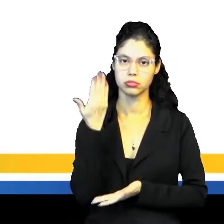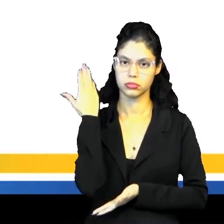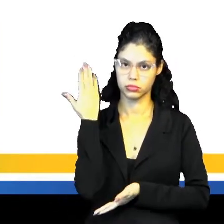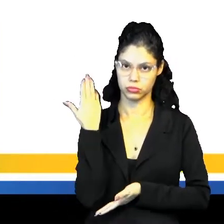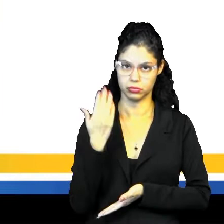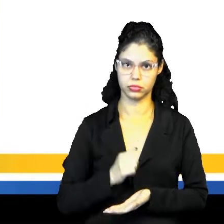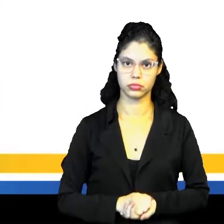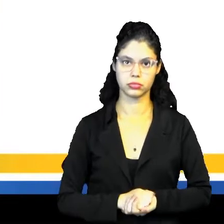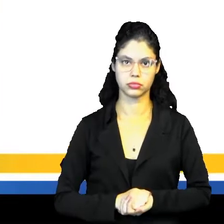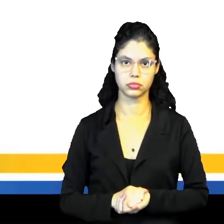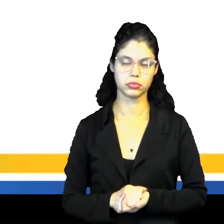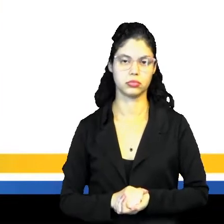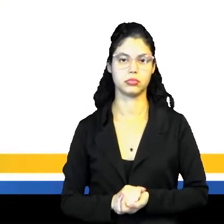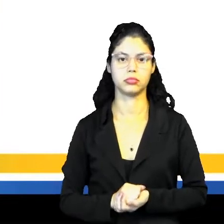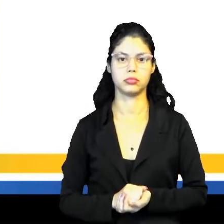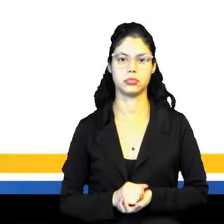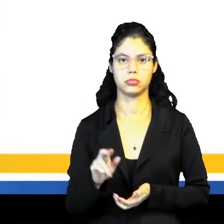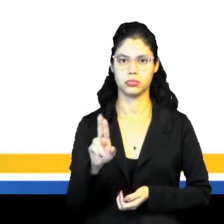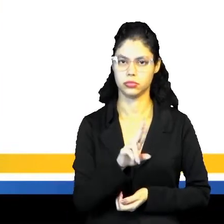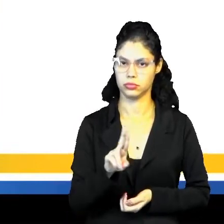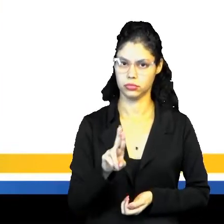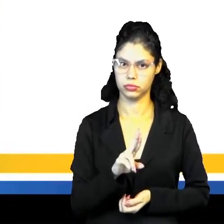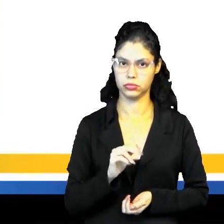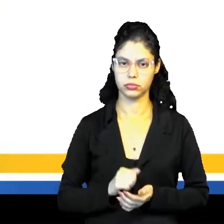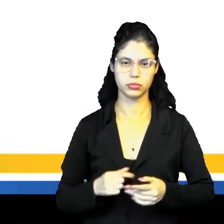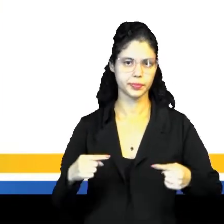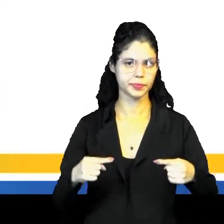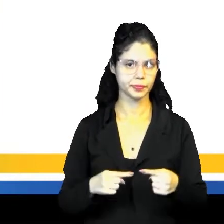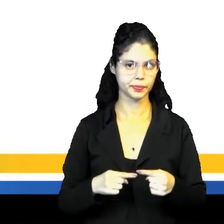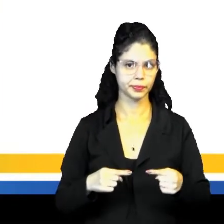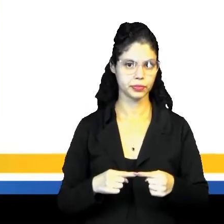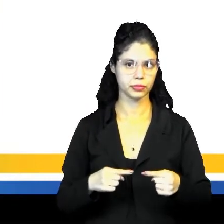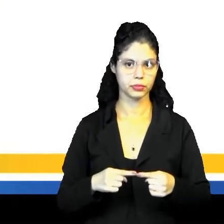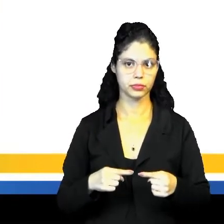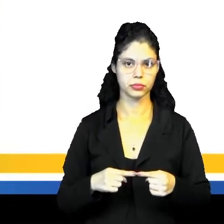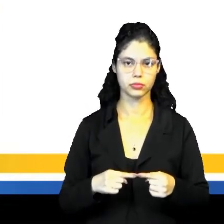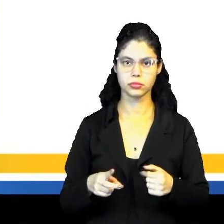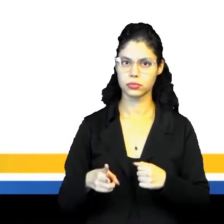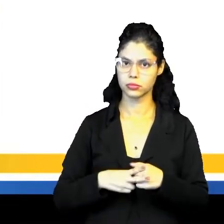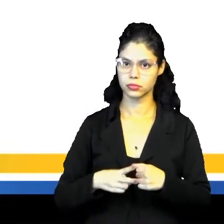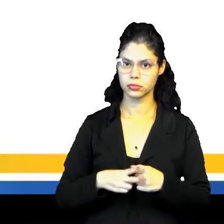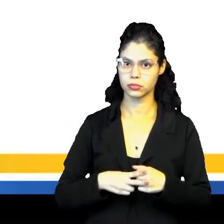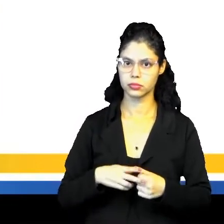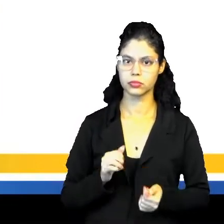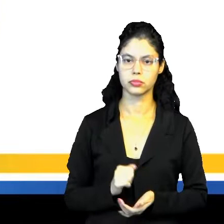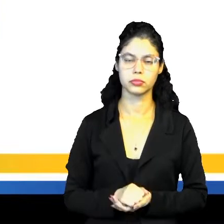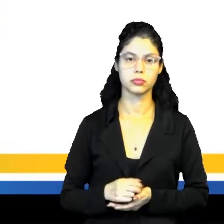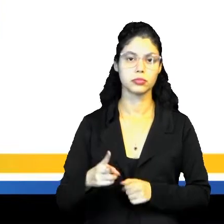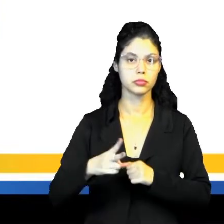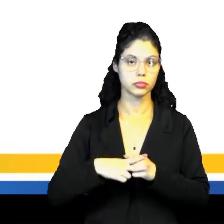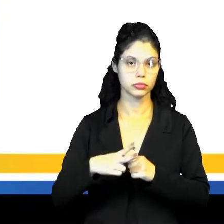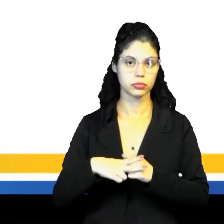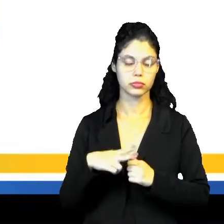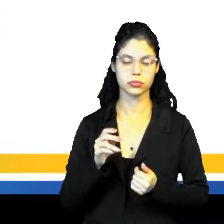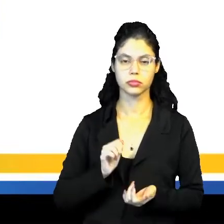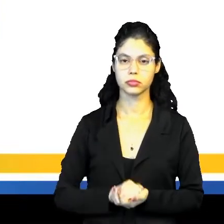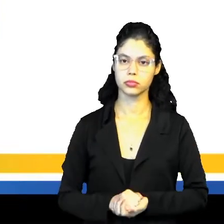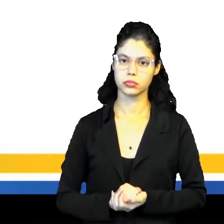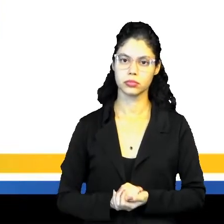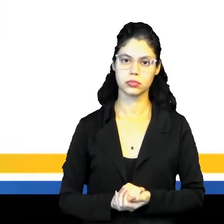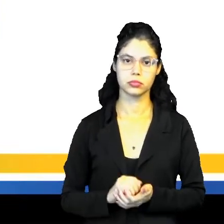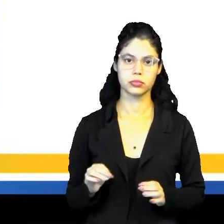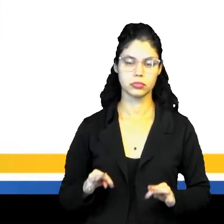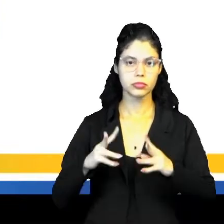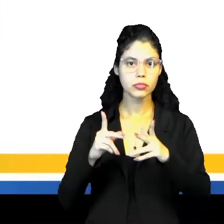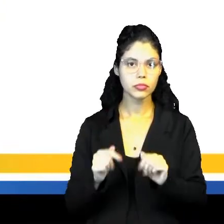Isso dentro do campo daquilo que chamamos de concordância verbal, né? Ou seja, os verbos, né, e